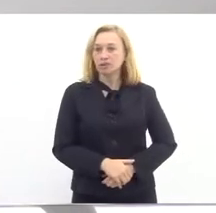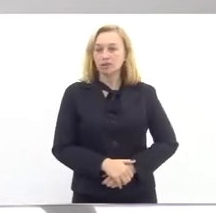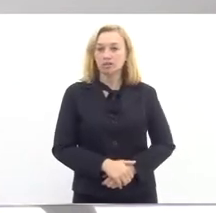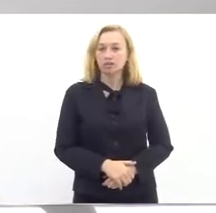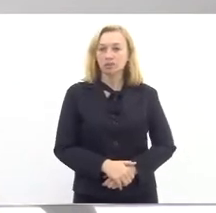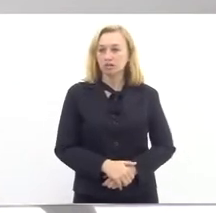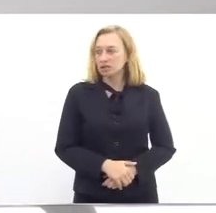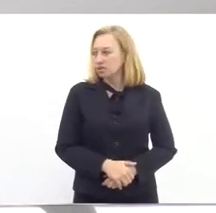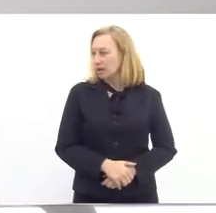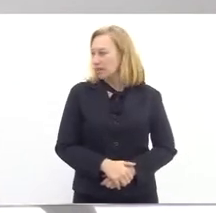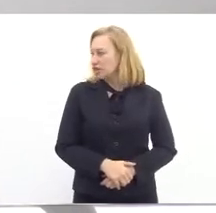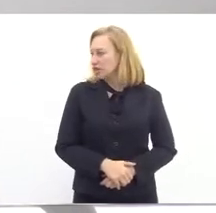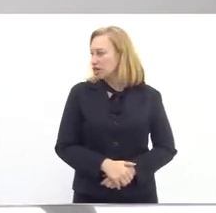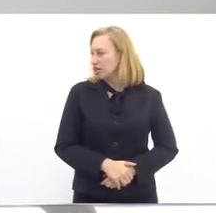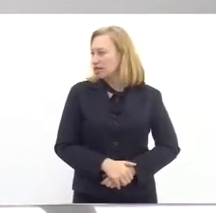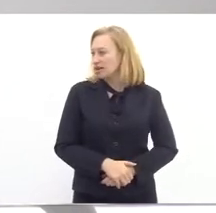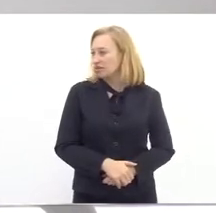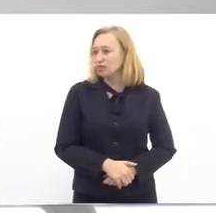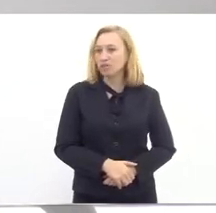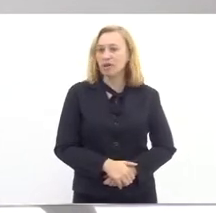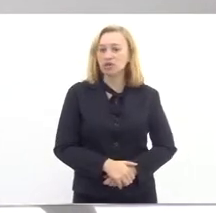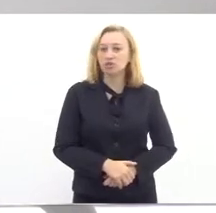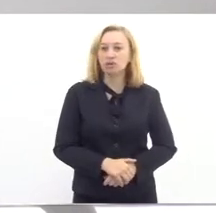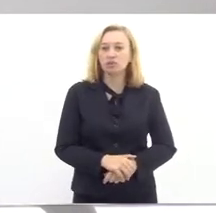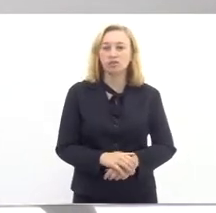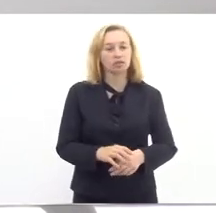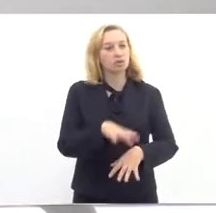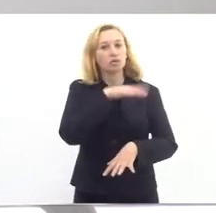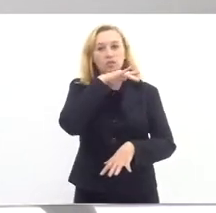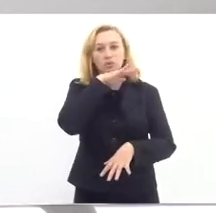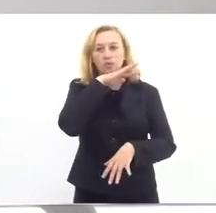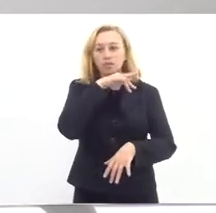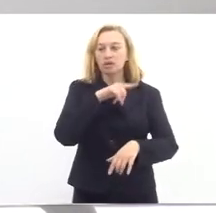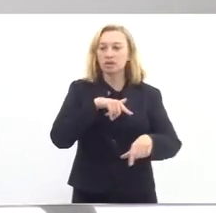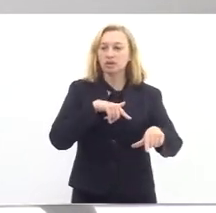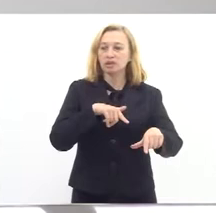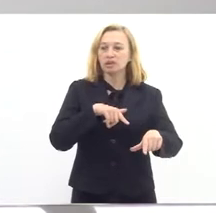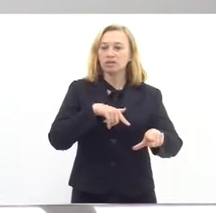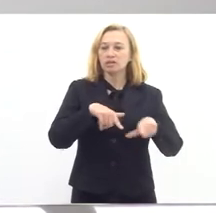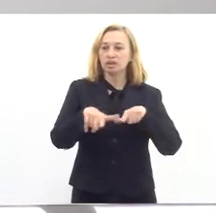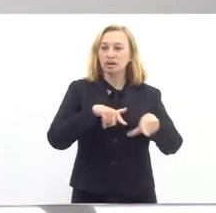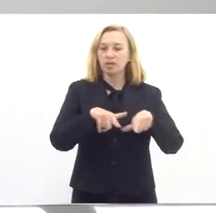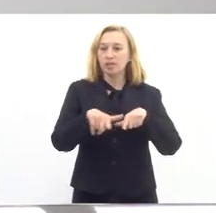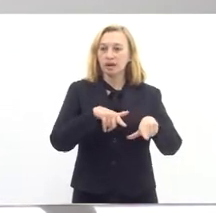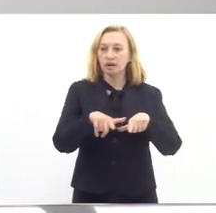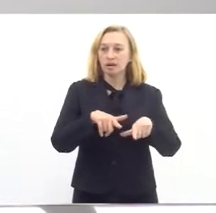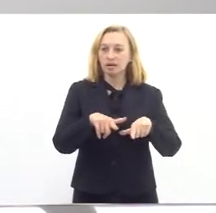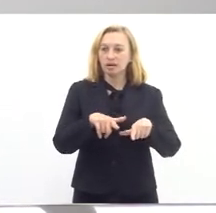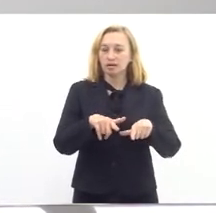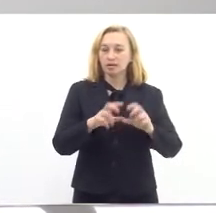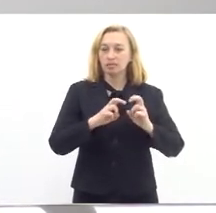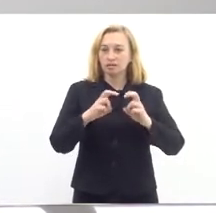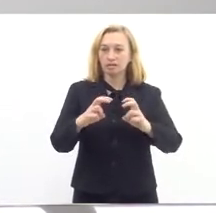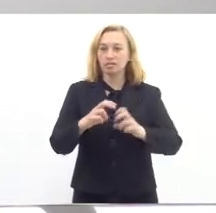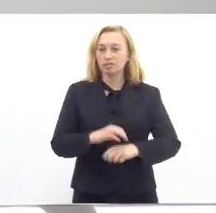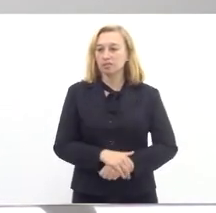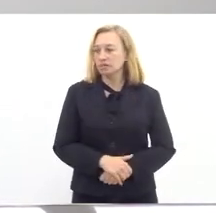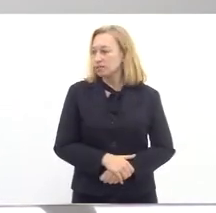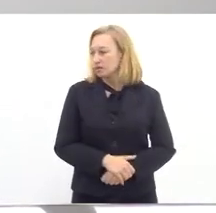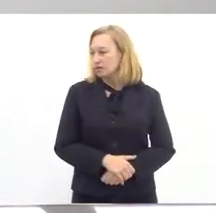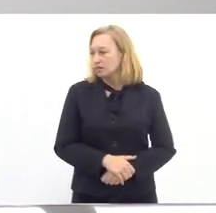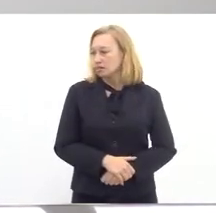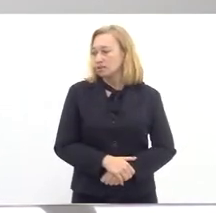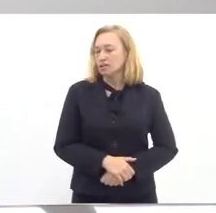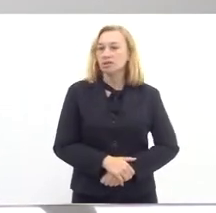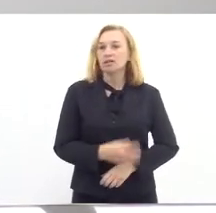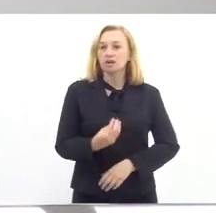sofridos pelos usuários relacionados à má prestação do serviço de transporte ferroviário no Estado do Rio de Janeiro, Supervia. E contando